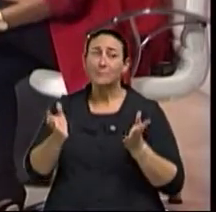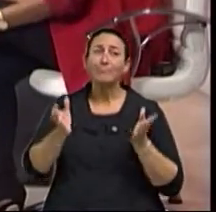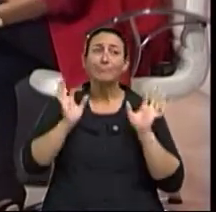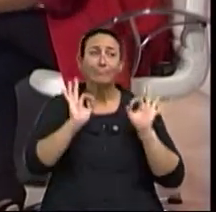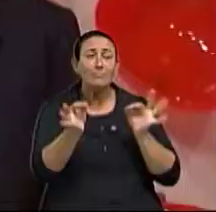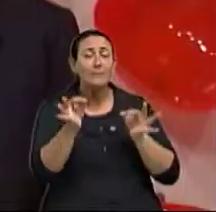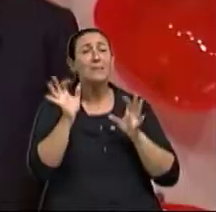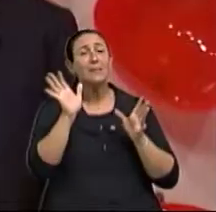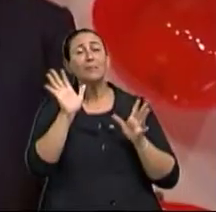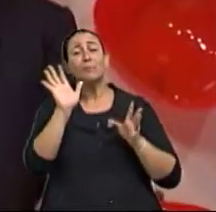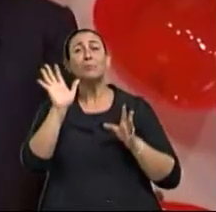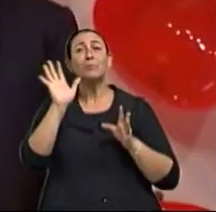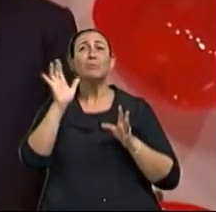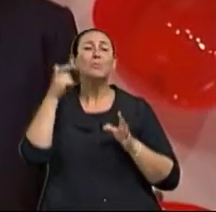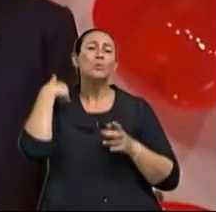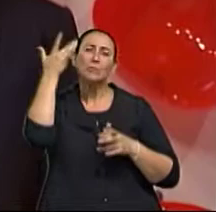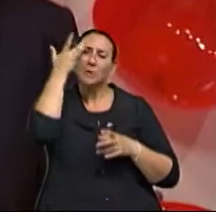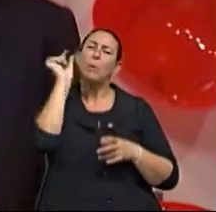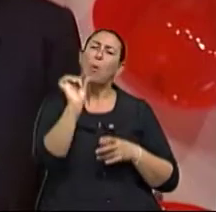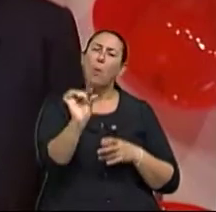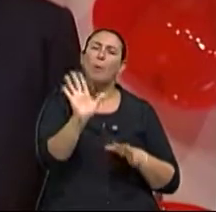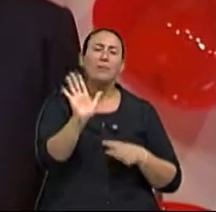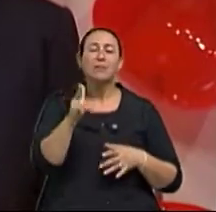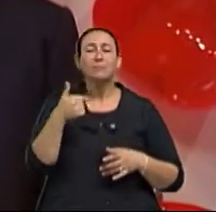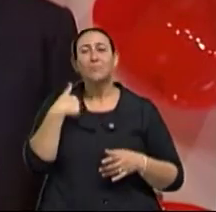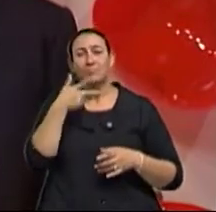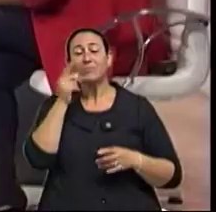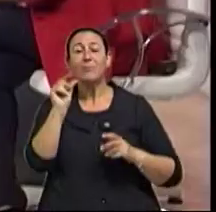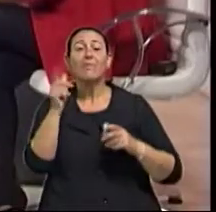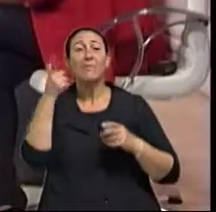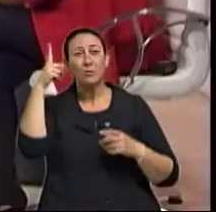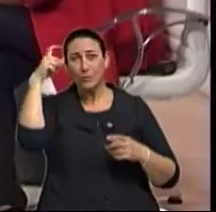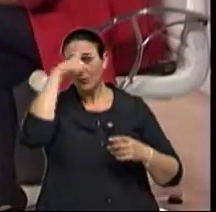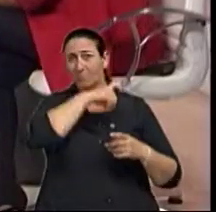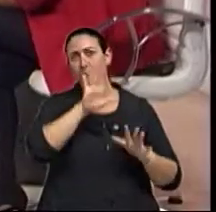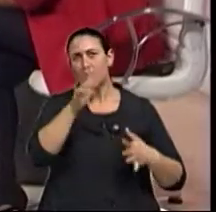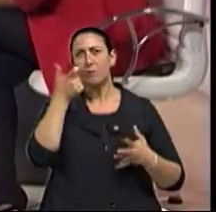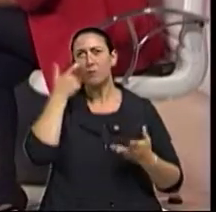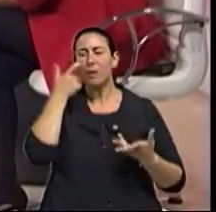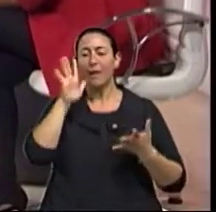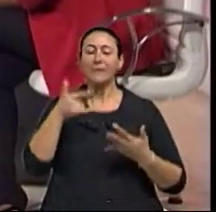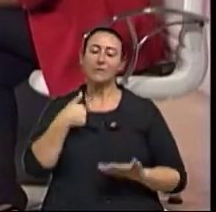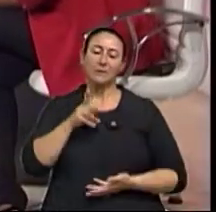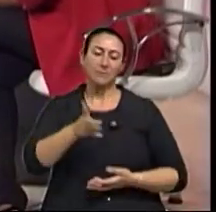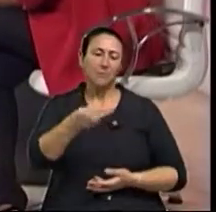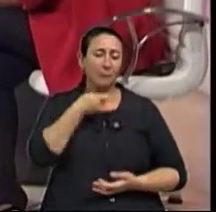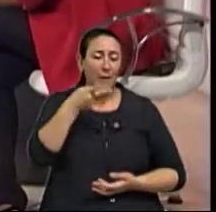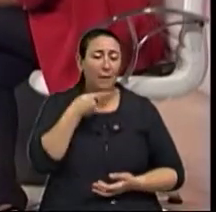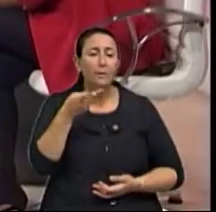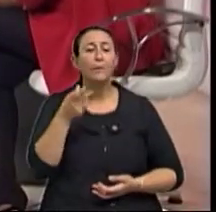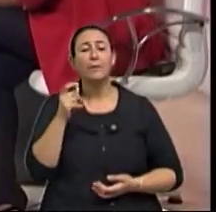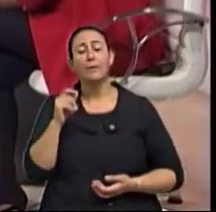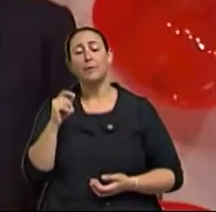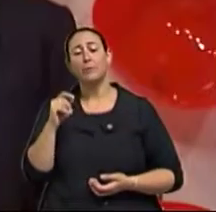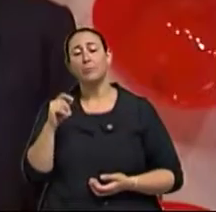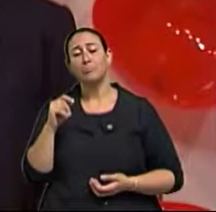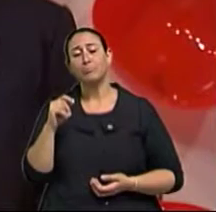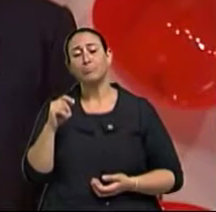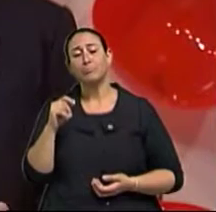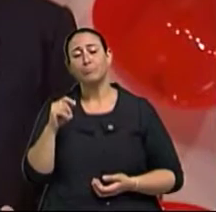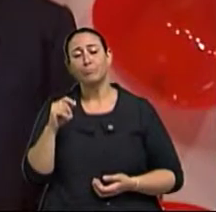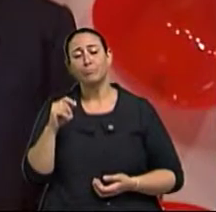E não sem razão, em parte, né, Isabel? Diga-se de passagem. Porque vamos lhe ouvir. Eu costumo dizer que